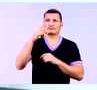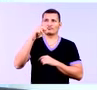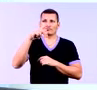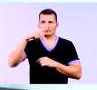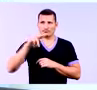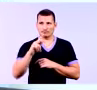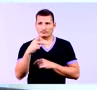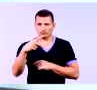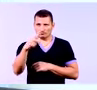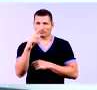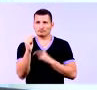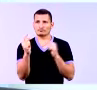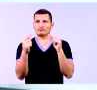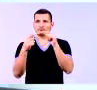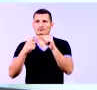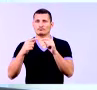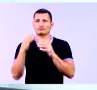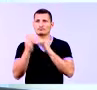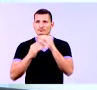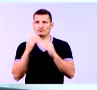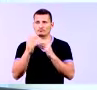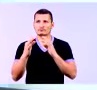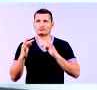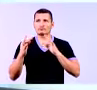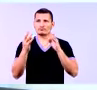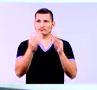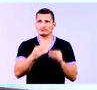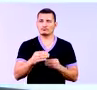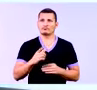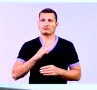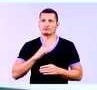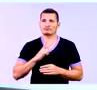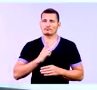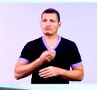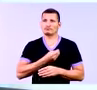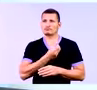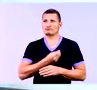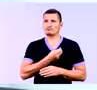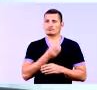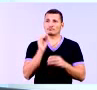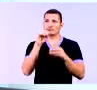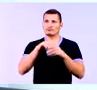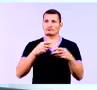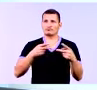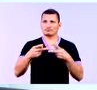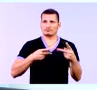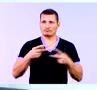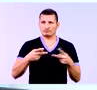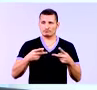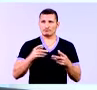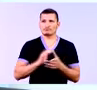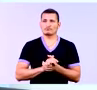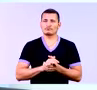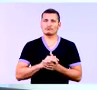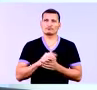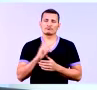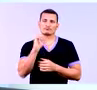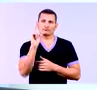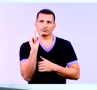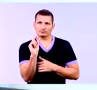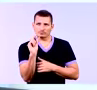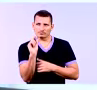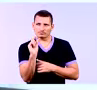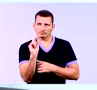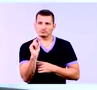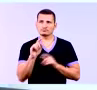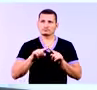a conexão com o banco de dados, tudo isso estava presente dentro do projeto. Apesar de pequeno, mas ele